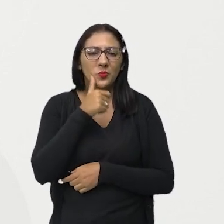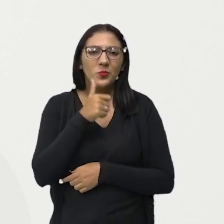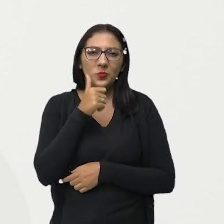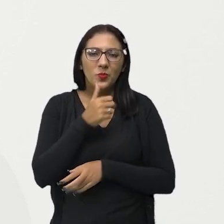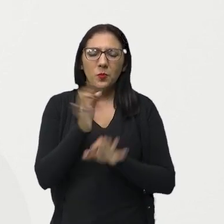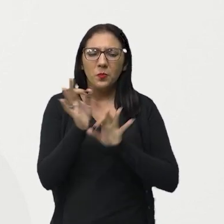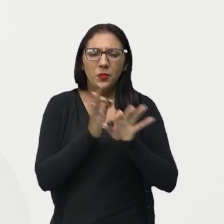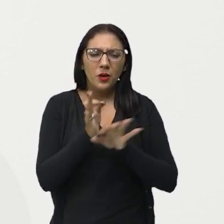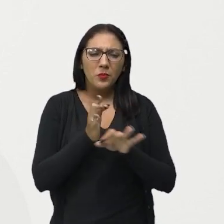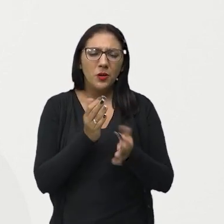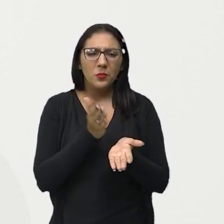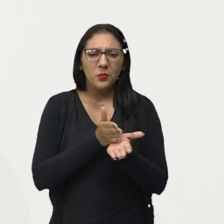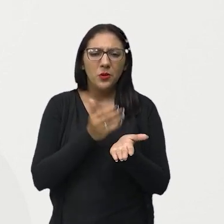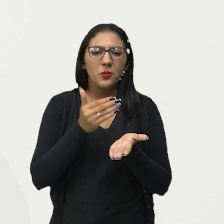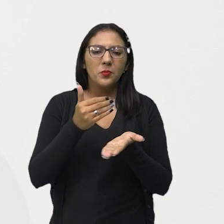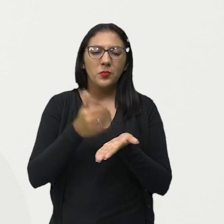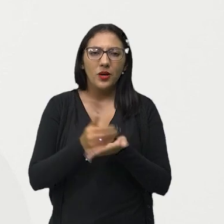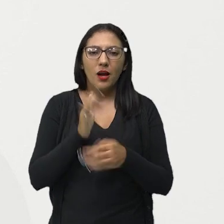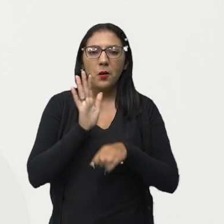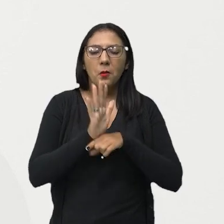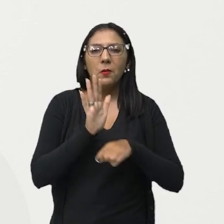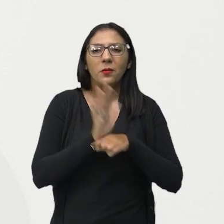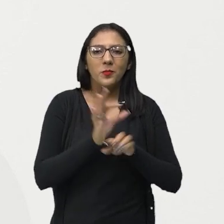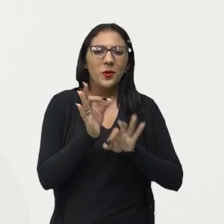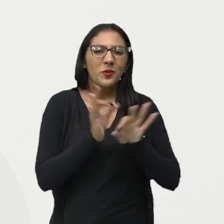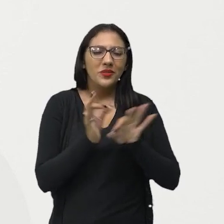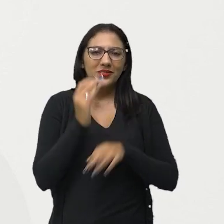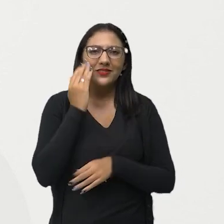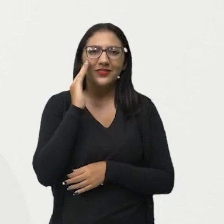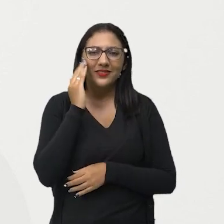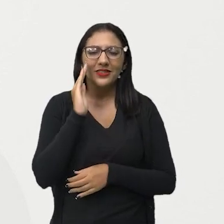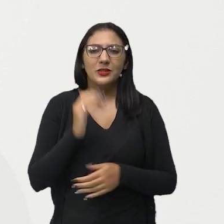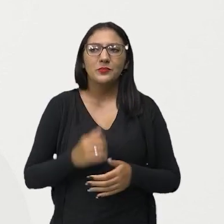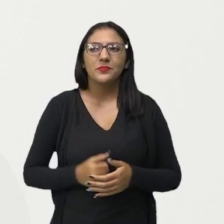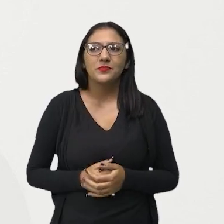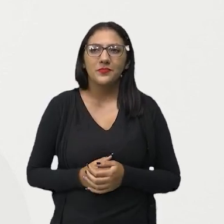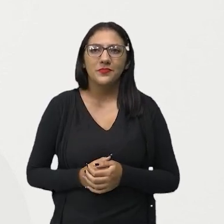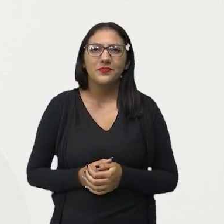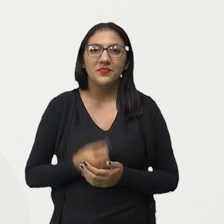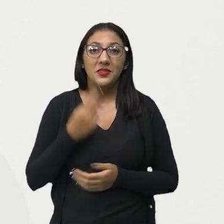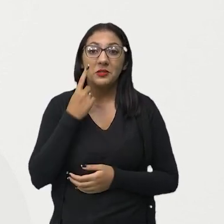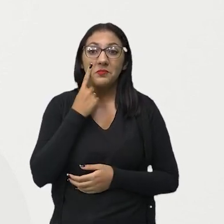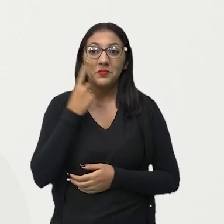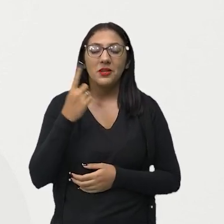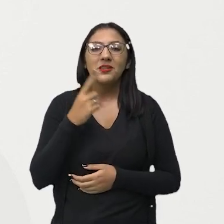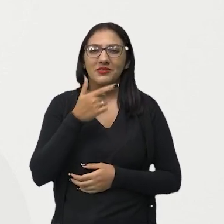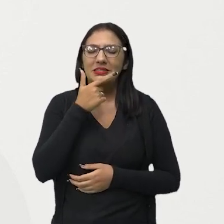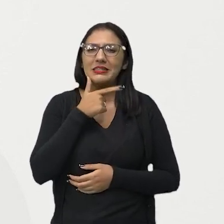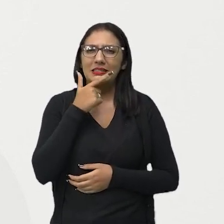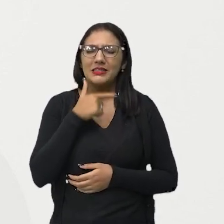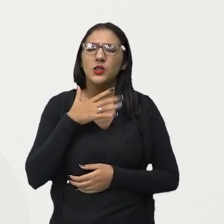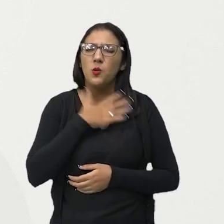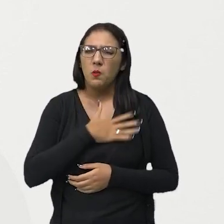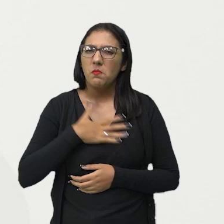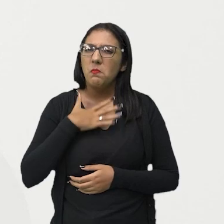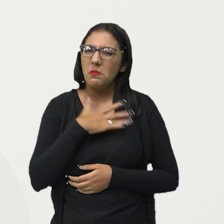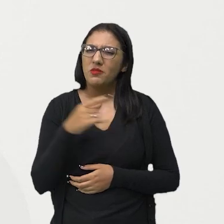confeiteira. Ajudamos aí a nossa confeiteira com o seu bolo de queijo. Opa, eu gosto. E